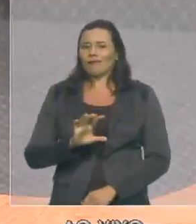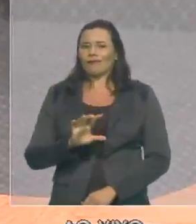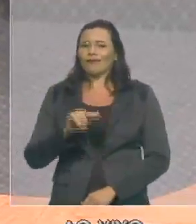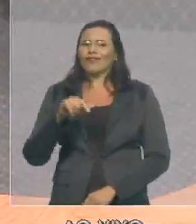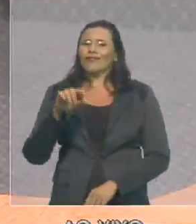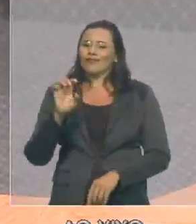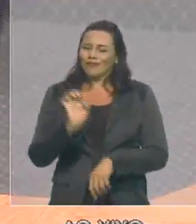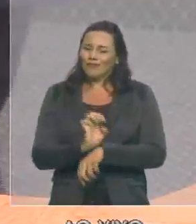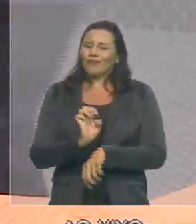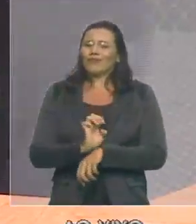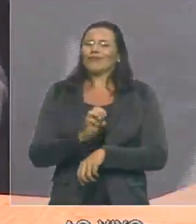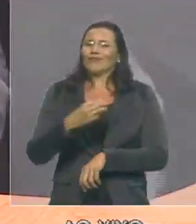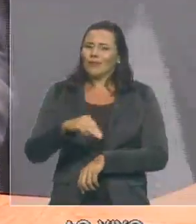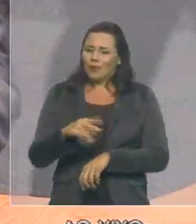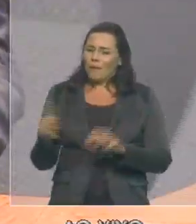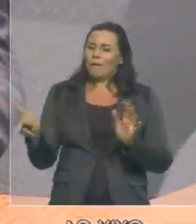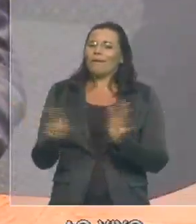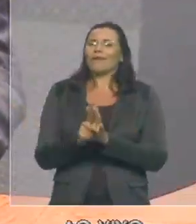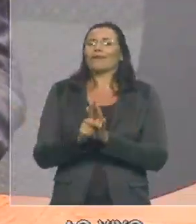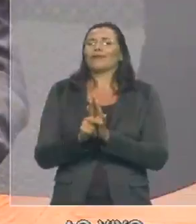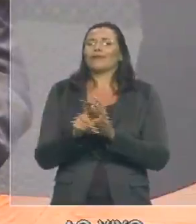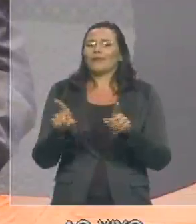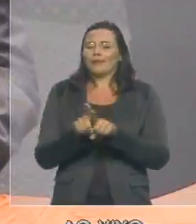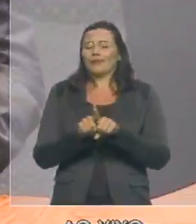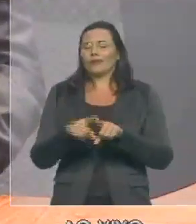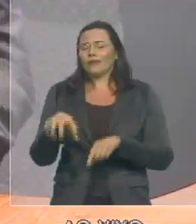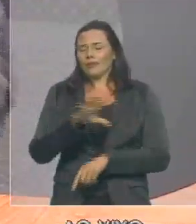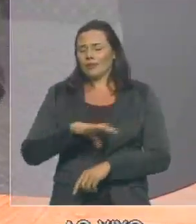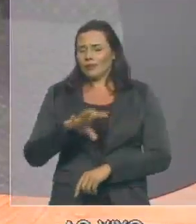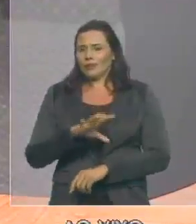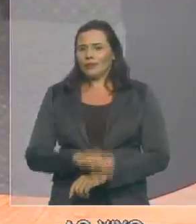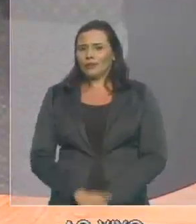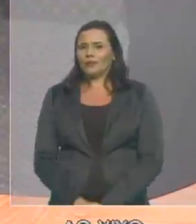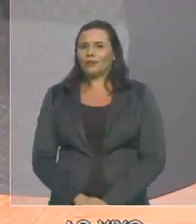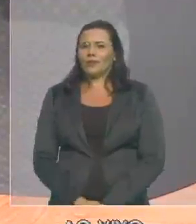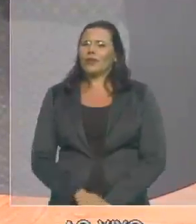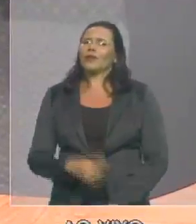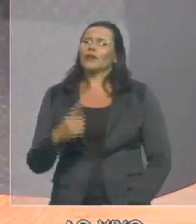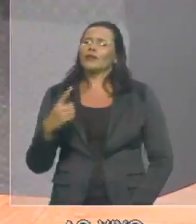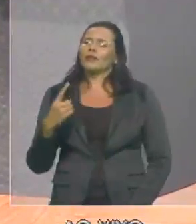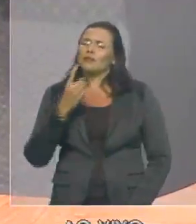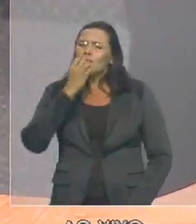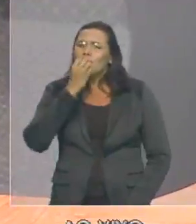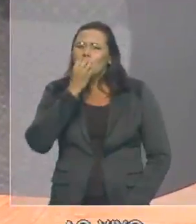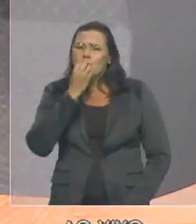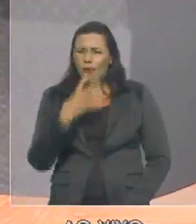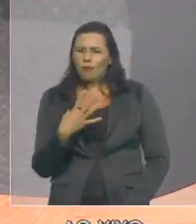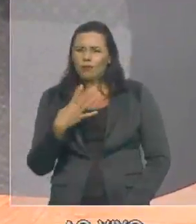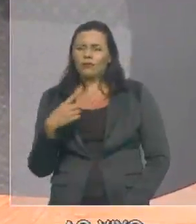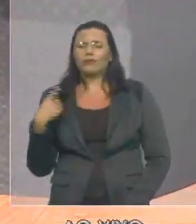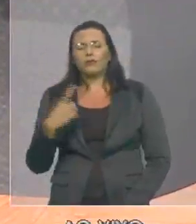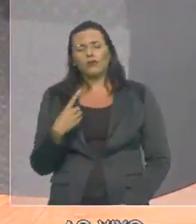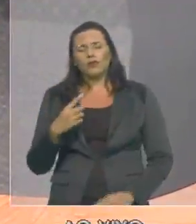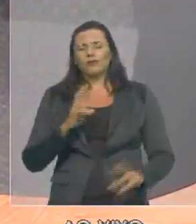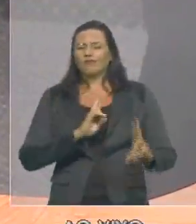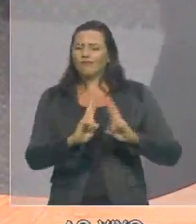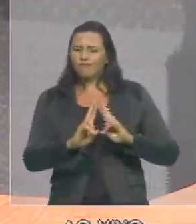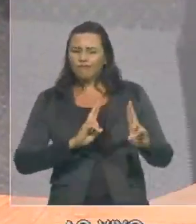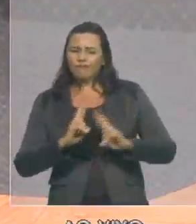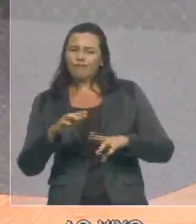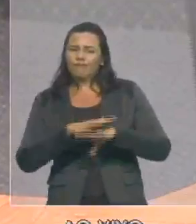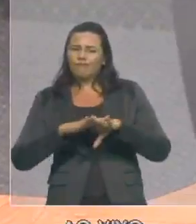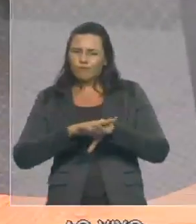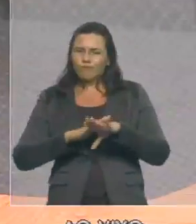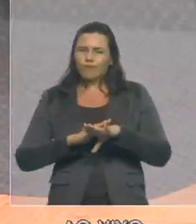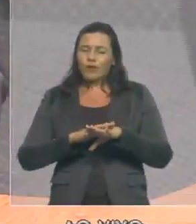muito positiva, que foi a oportunidade de conversar diretamente com a ministra Kátia